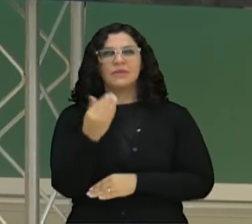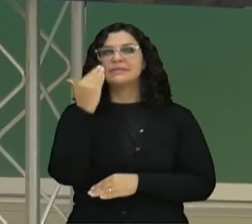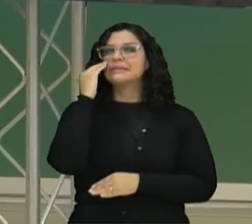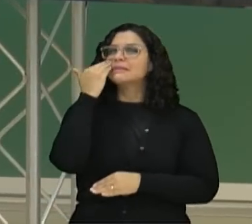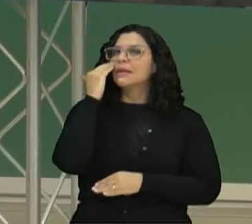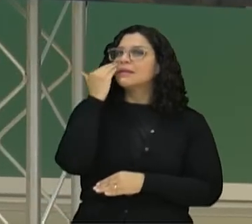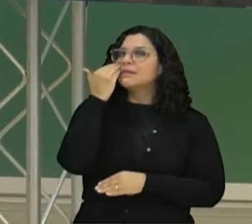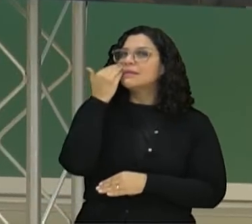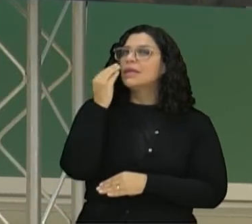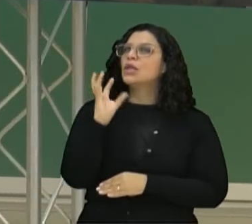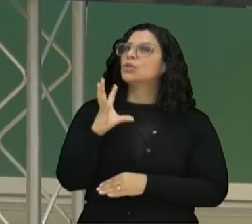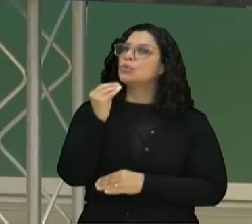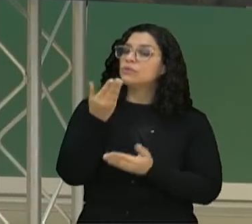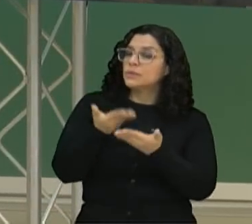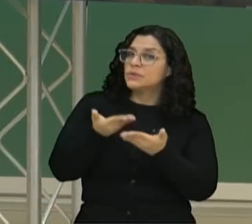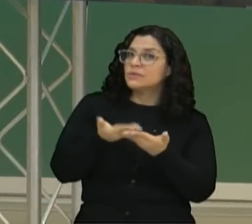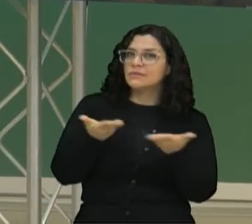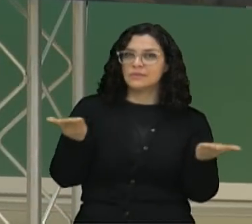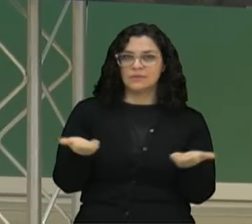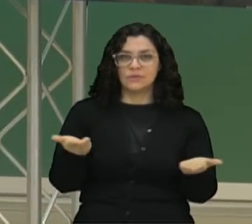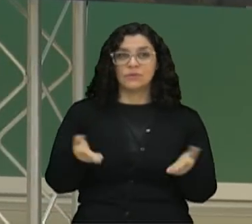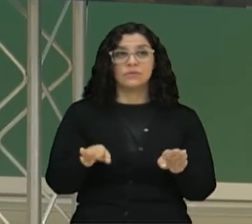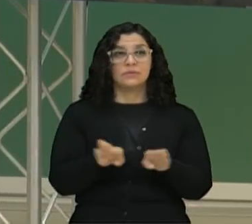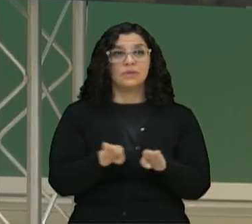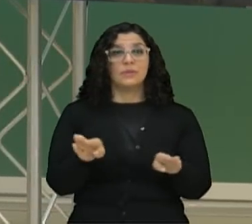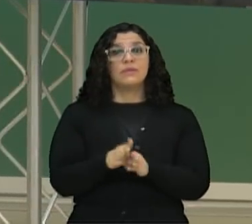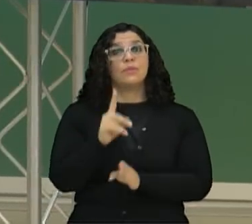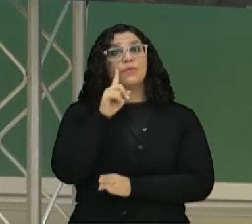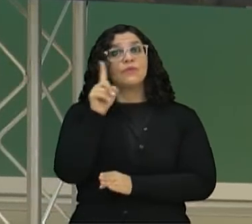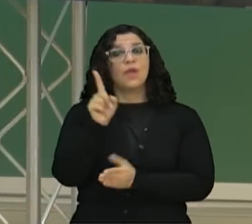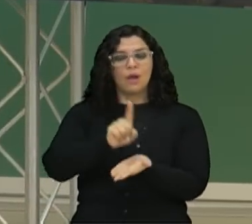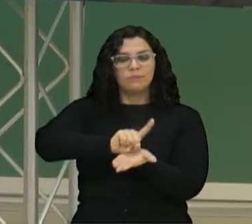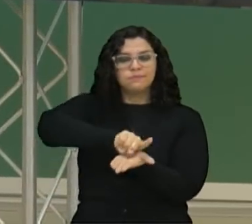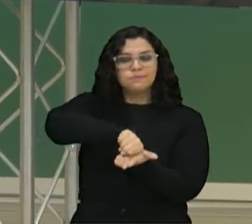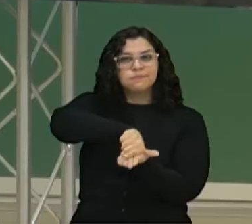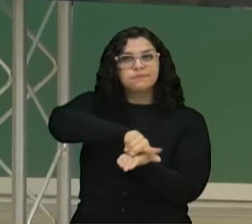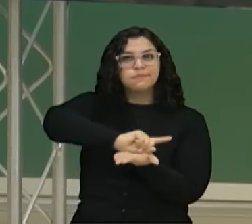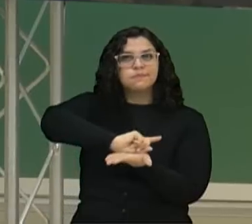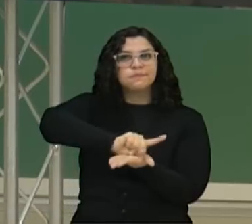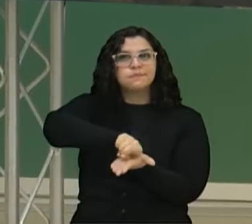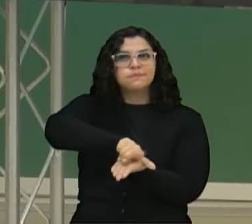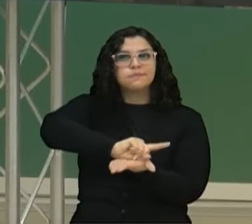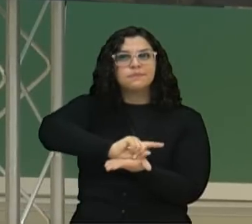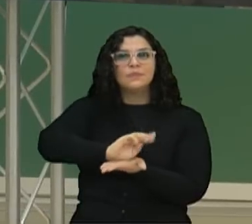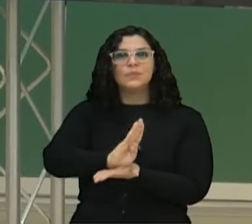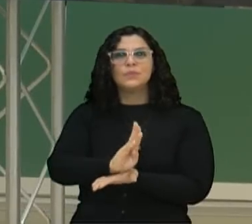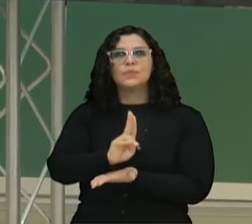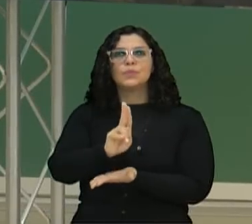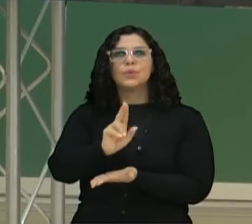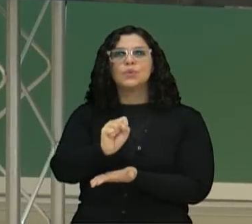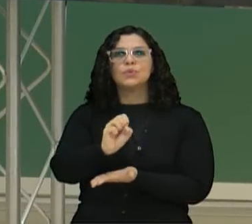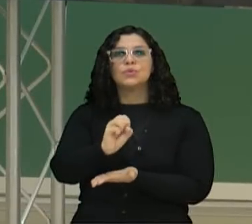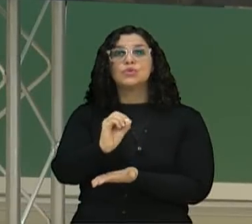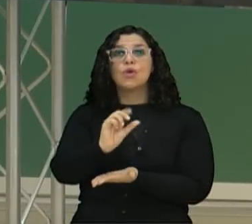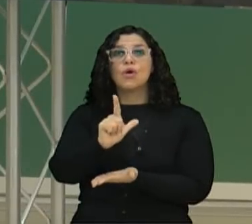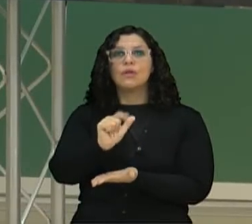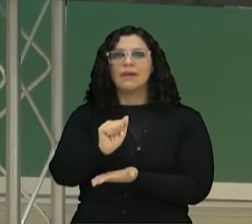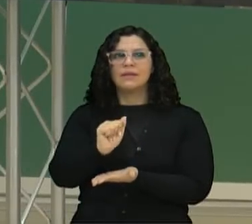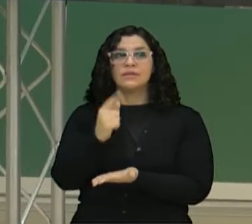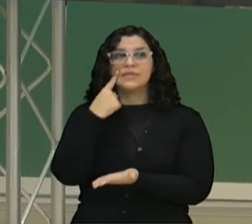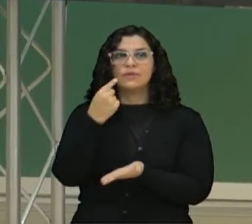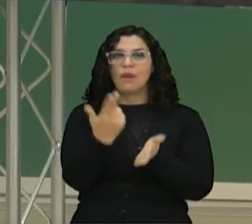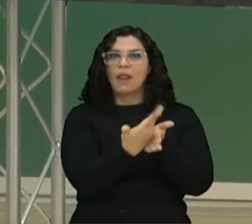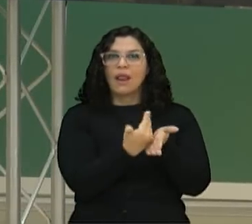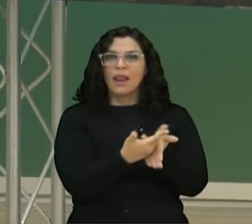uma ideia do que a gente vai ter na aula de hoje. Inclusive, vamos falar da bússola. Aqui a bússola está bem agitada, né? Mas vocês